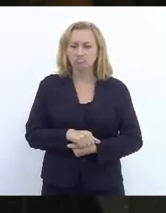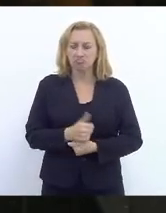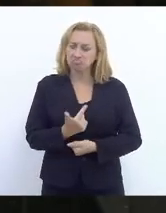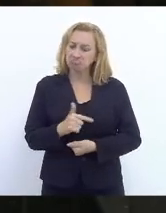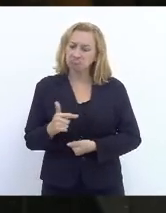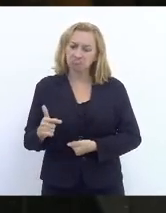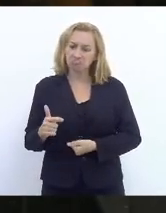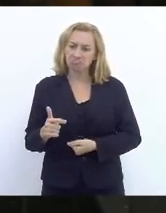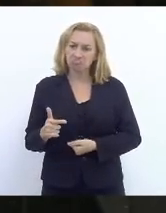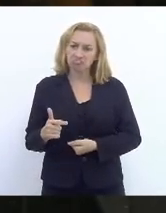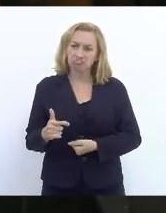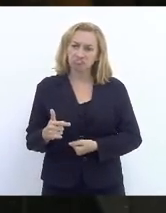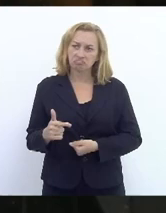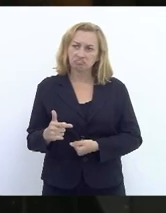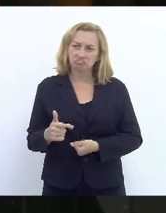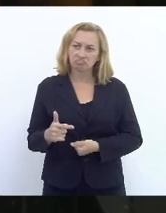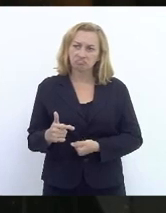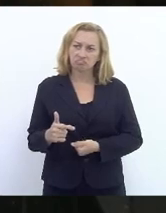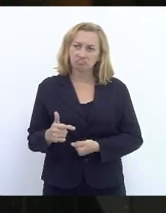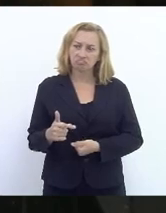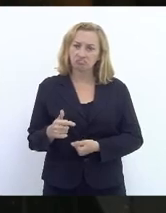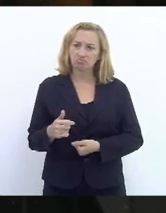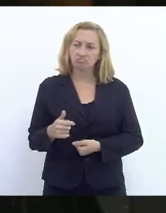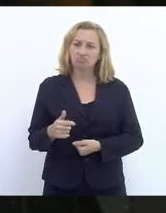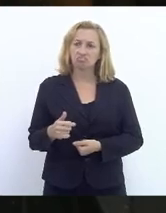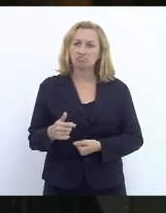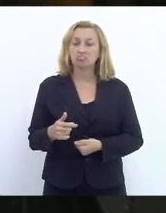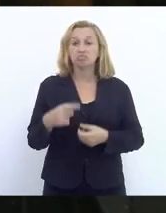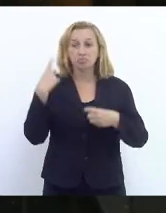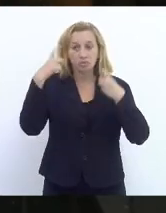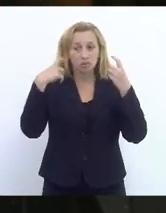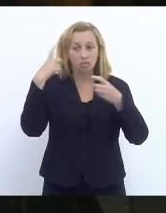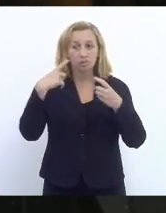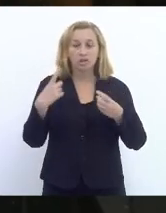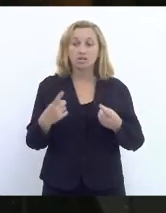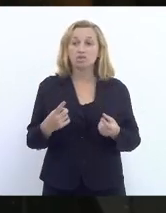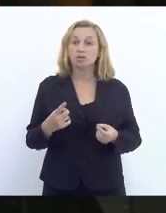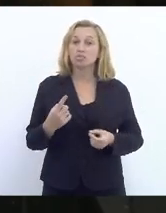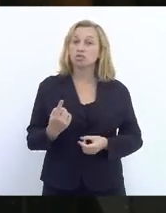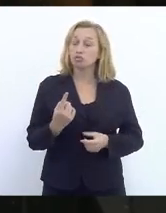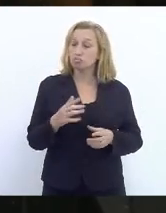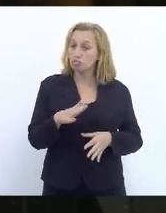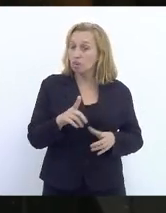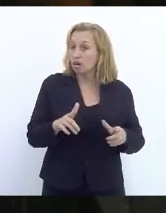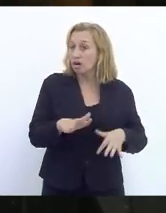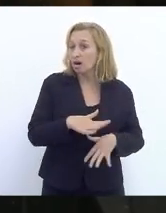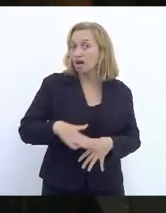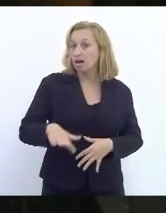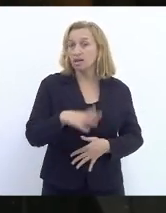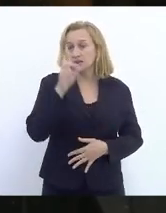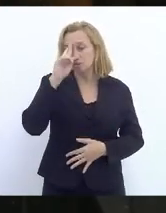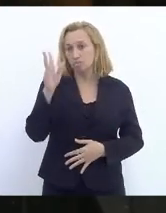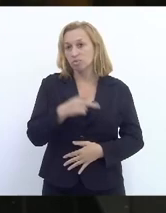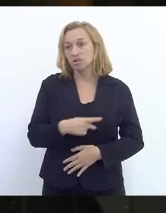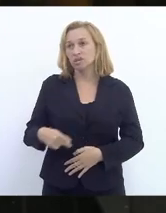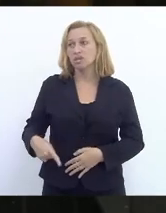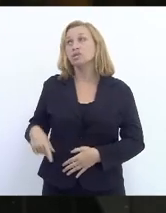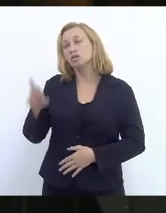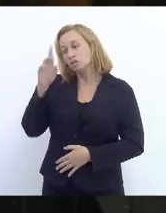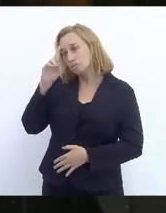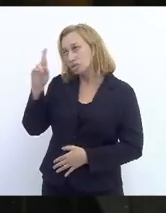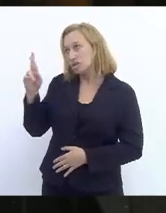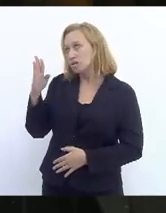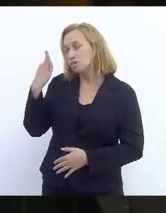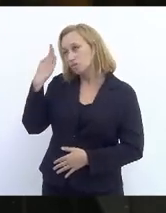tivesse em transtorno absoluto inclusive numa área seu presidente que eu sei que eu acho